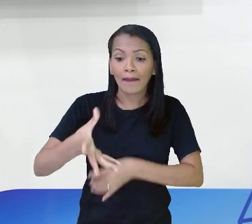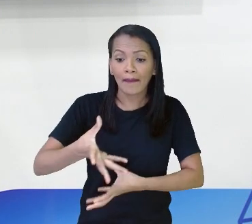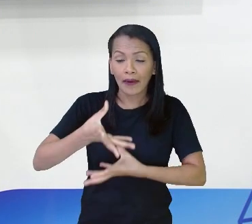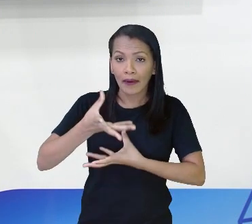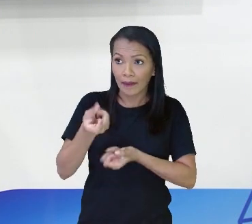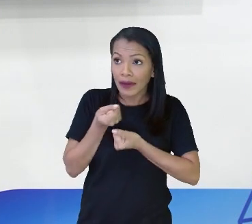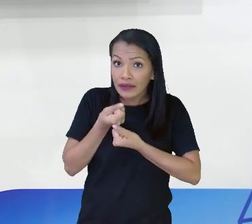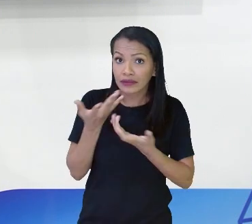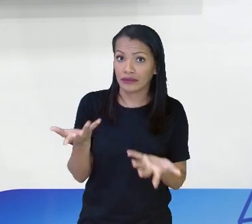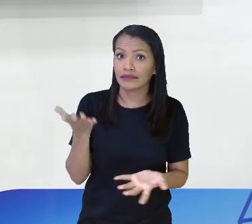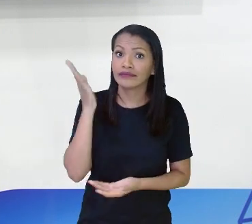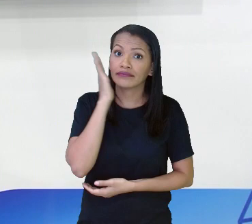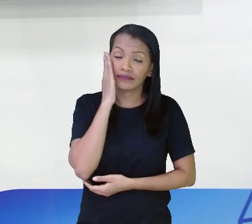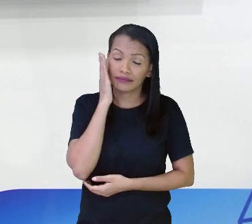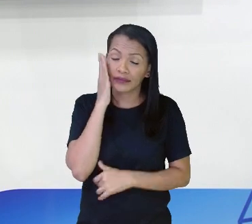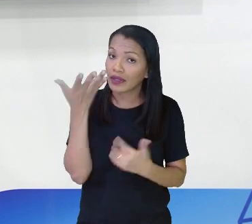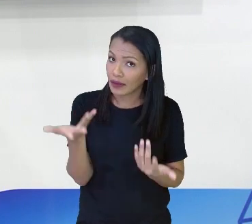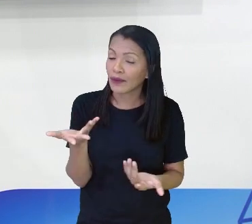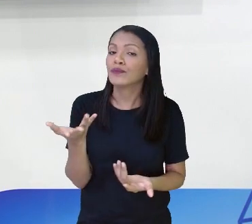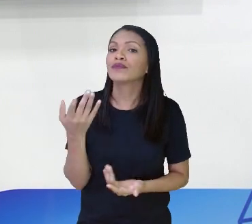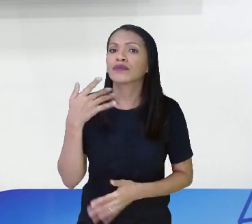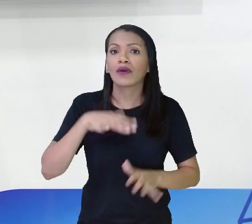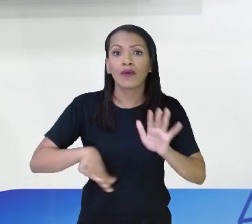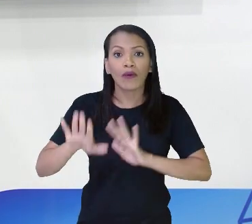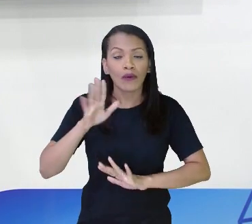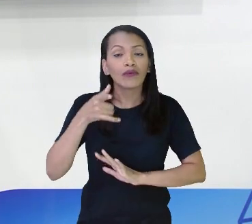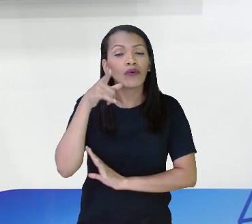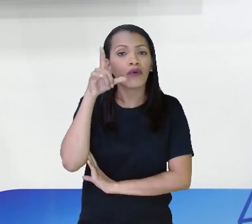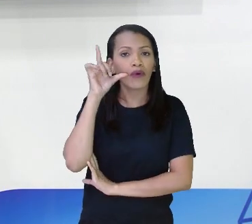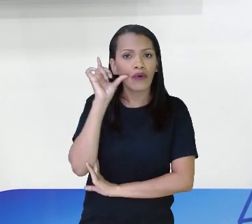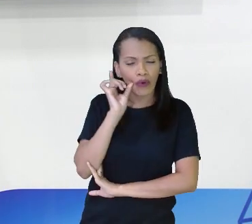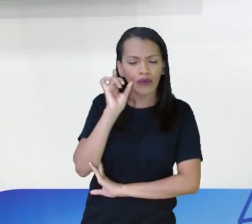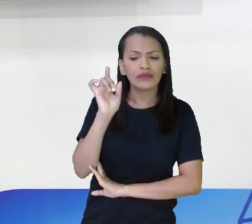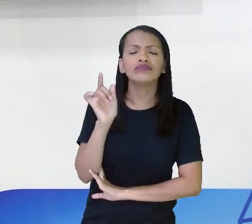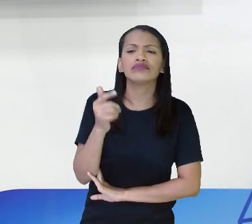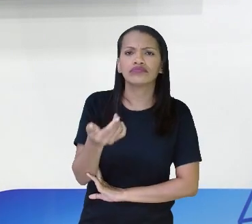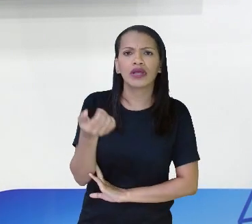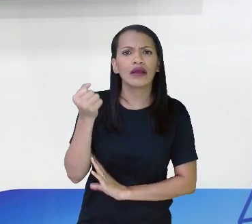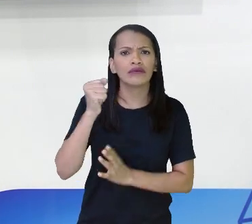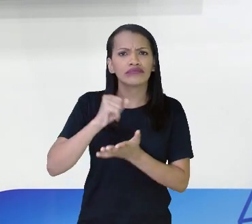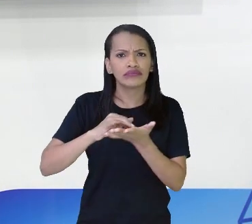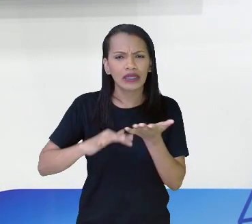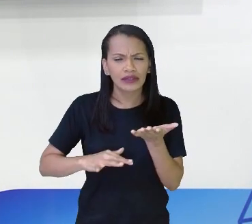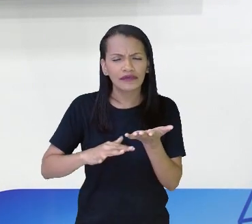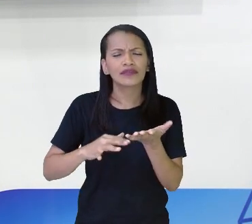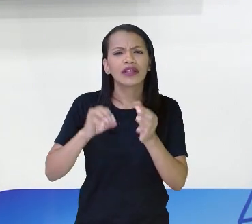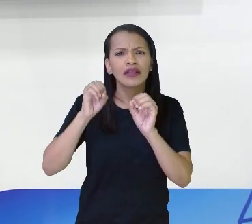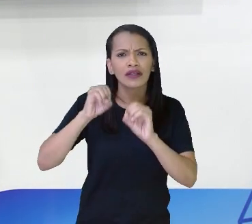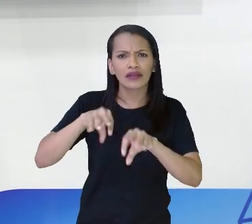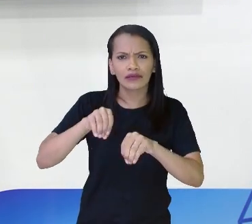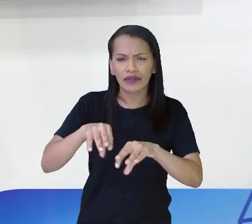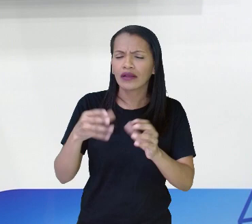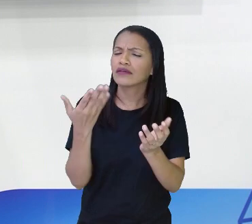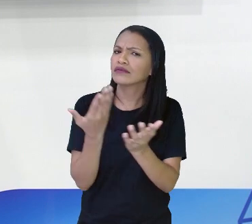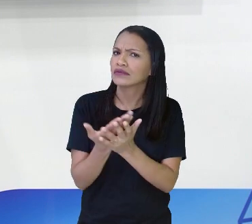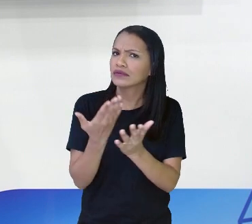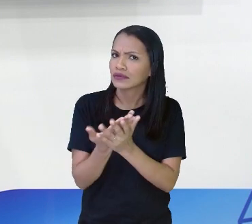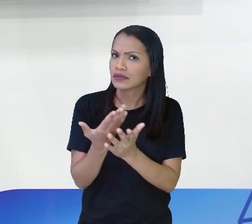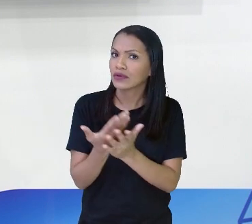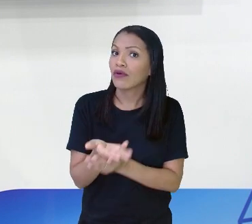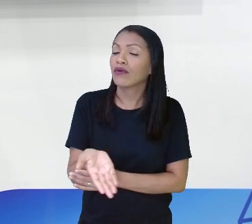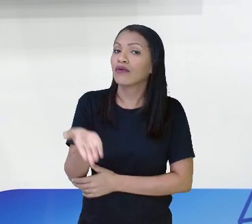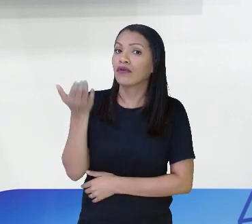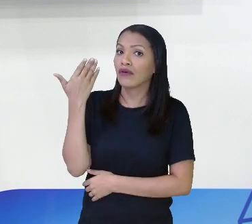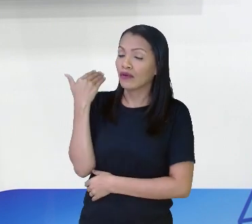trabalhamos bastante sobre notícia no jornal online. Vamos continuar esse assunto, entrando já uma outra partezinha